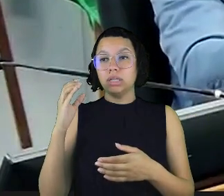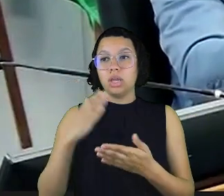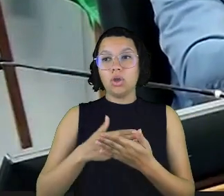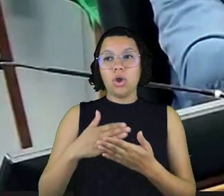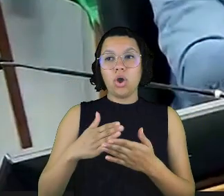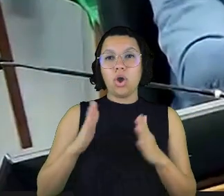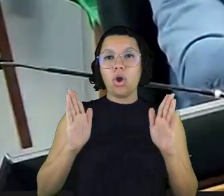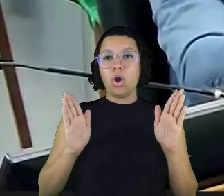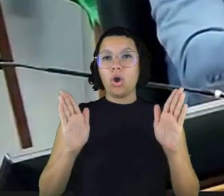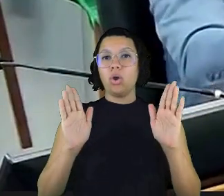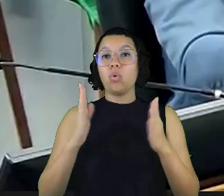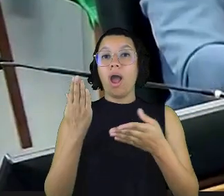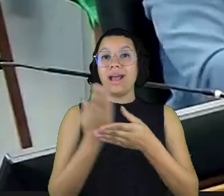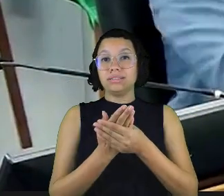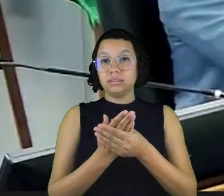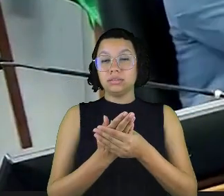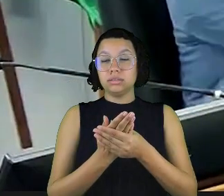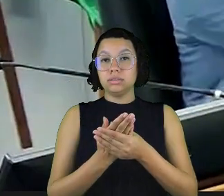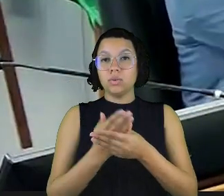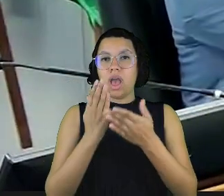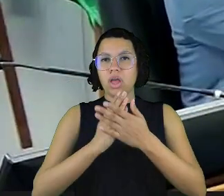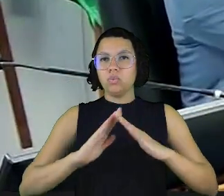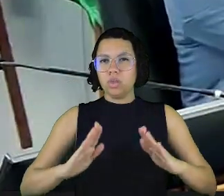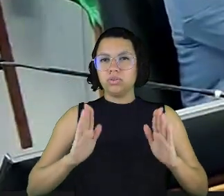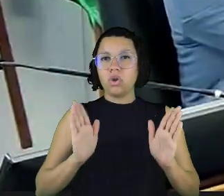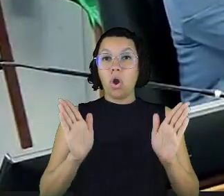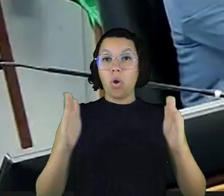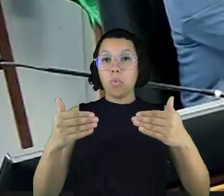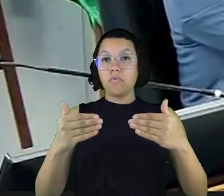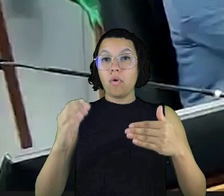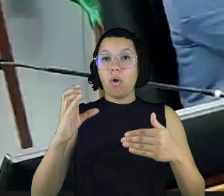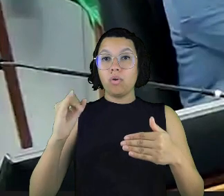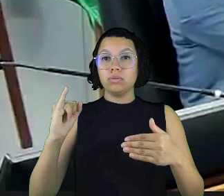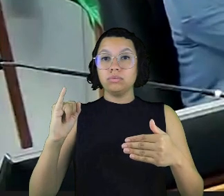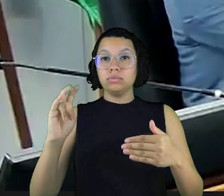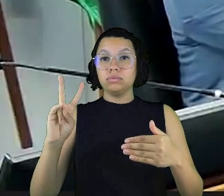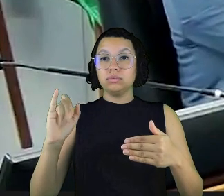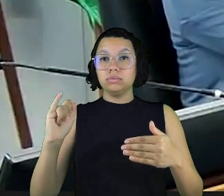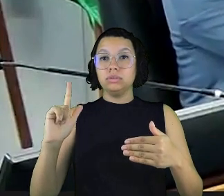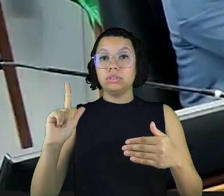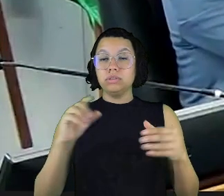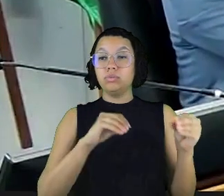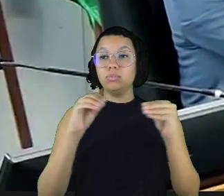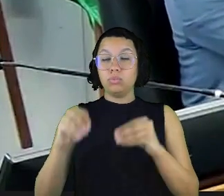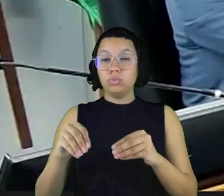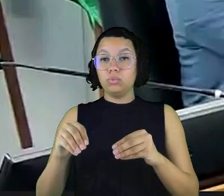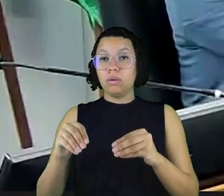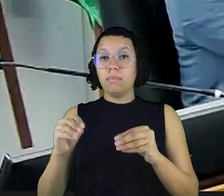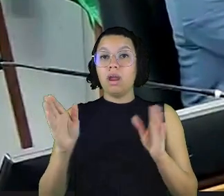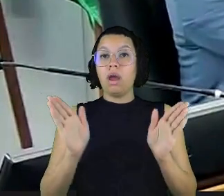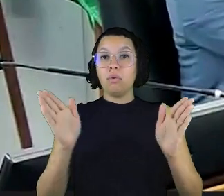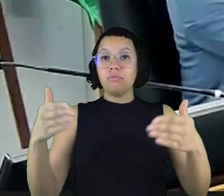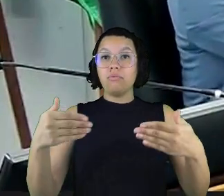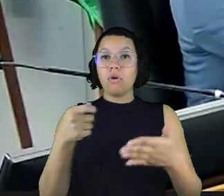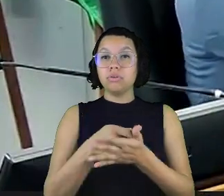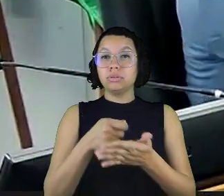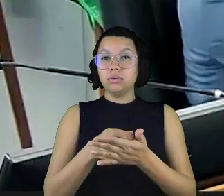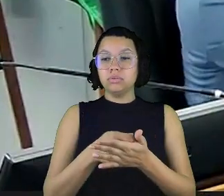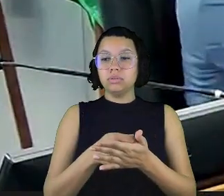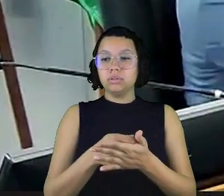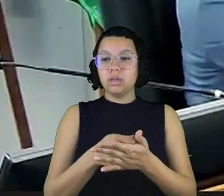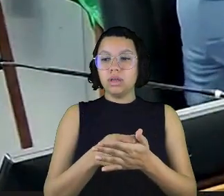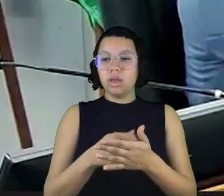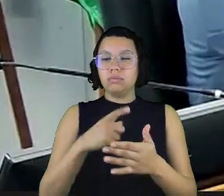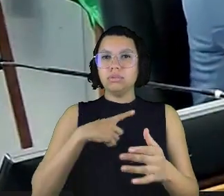numa ação anulatória no Fórum Cível, para o Fórum de Execução. eu antecipo a garantia, obtenho o efeito